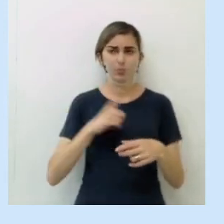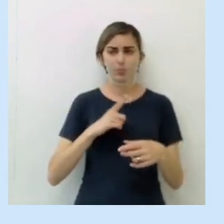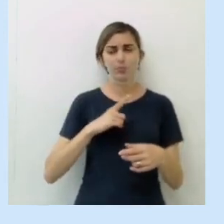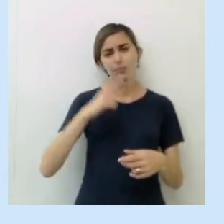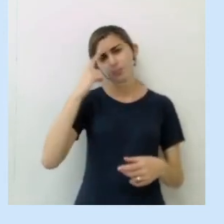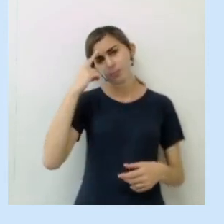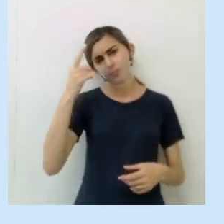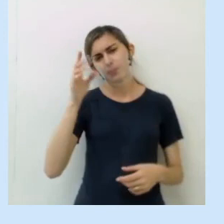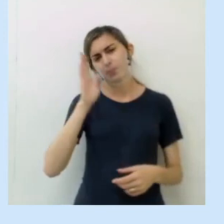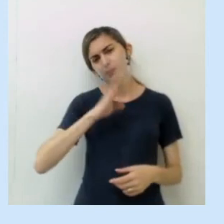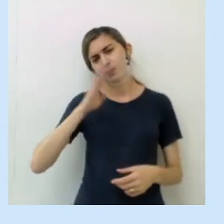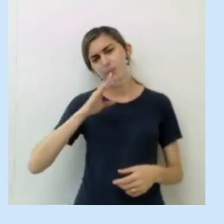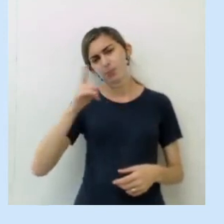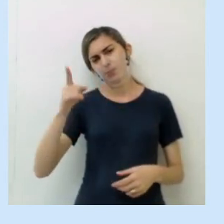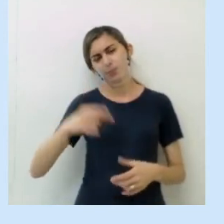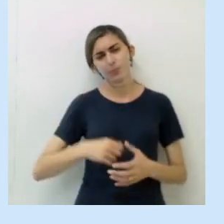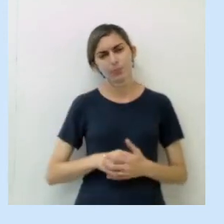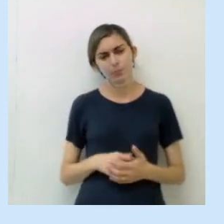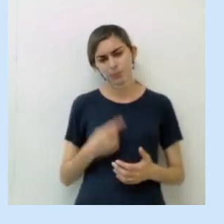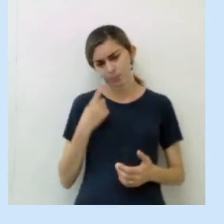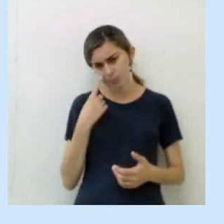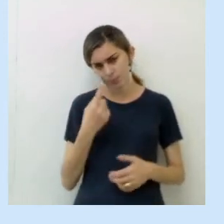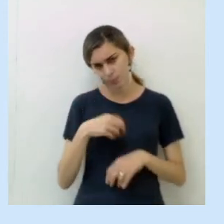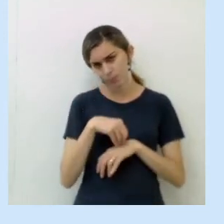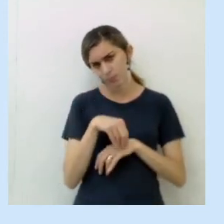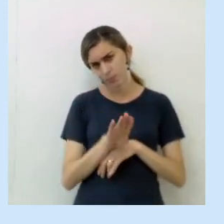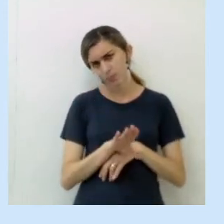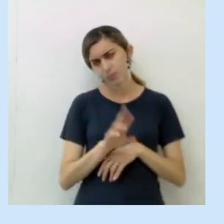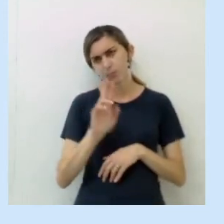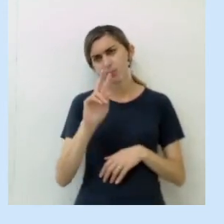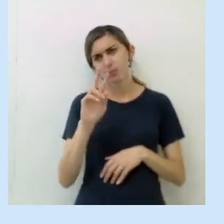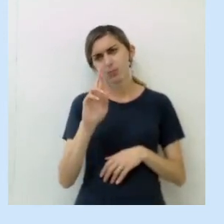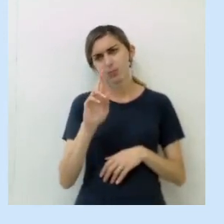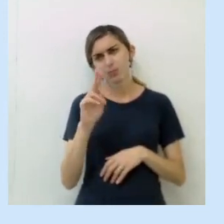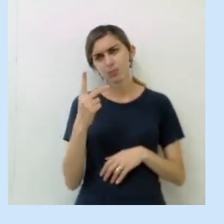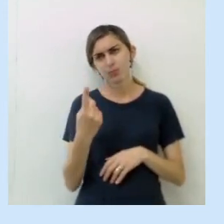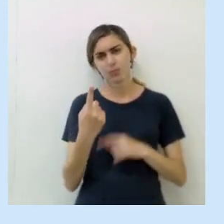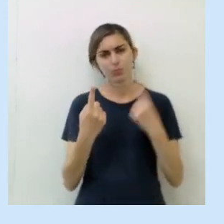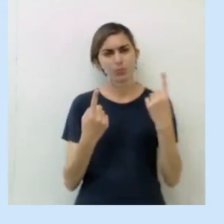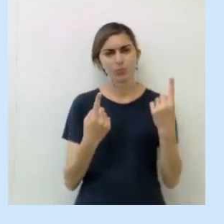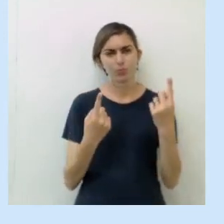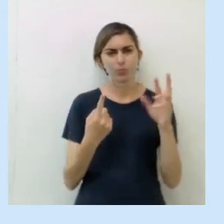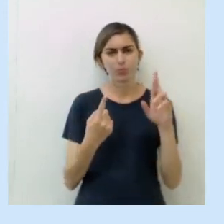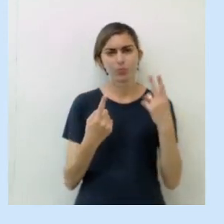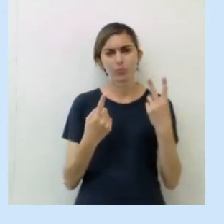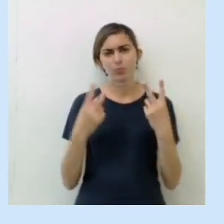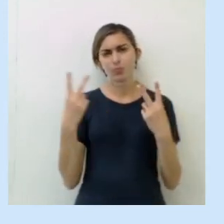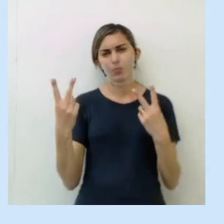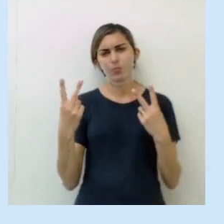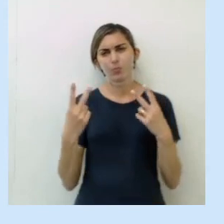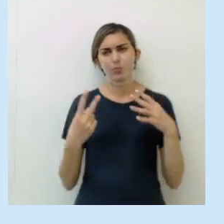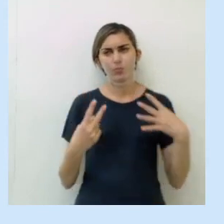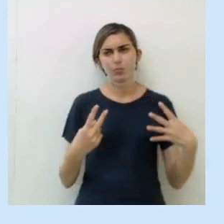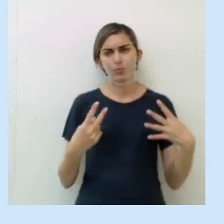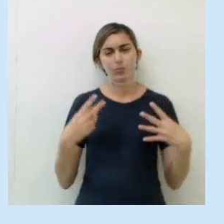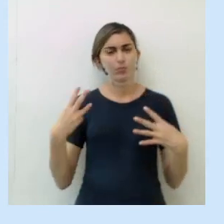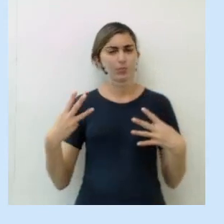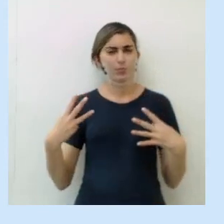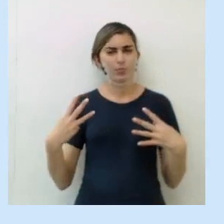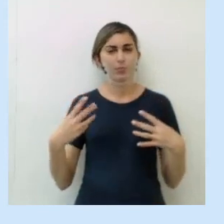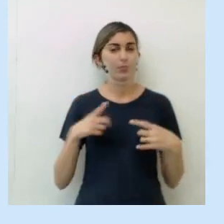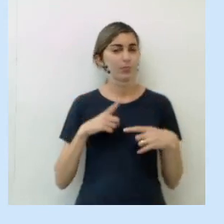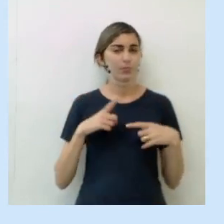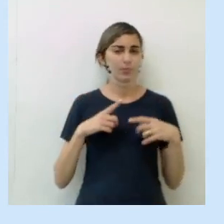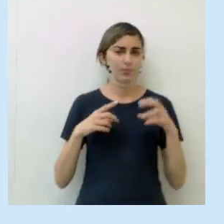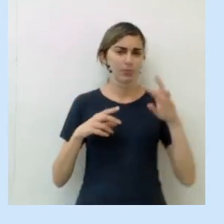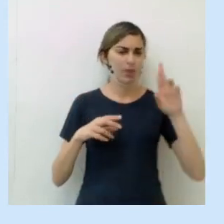sacada bem legal. Observa só. Tá vendo que eu coloquei esse R1, R2, R4, R3? Isso aqui,